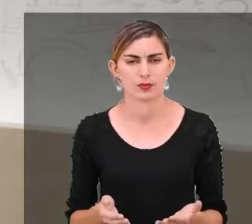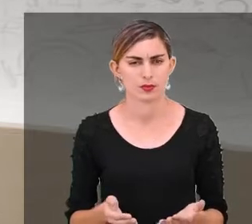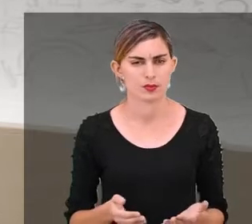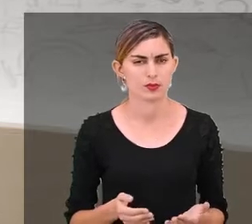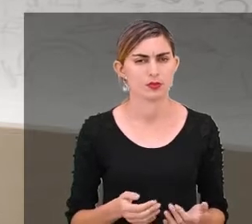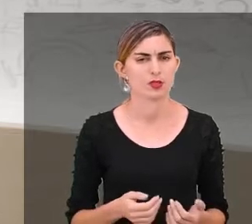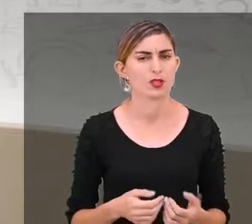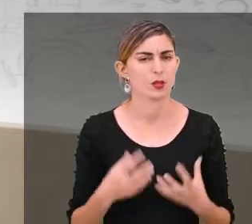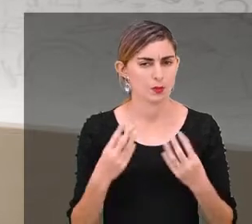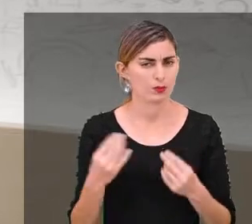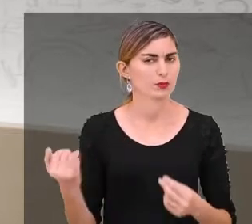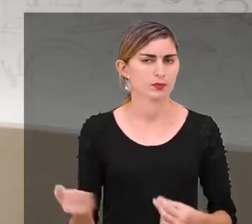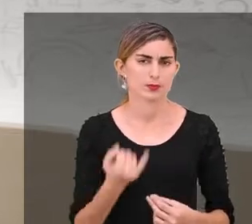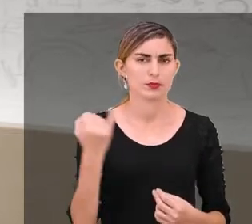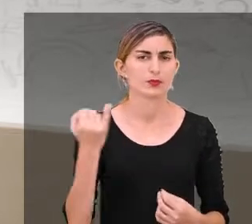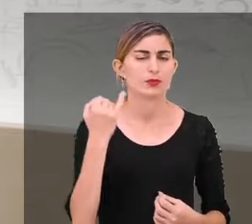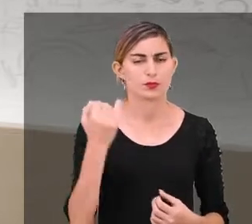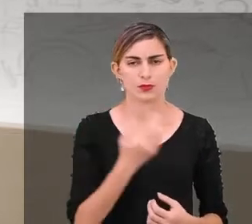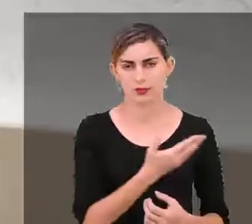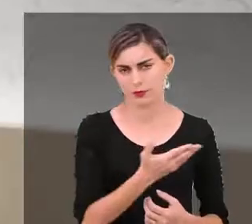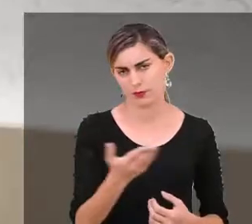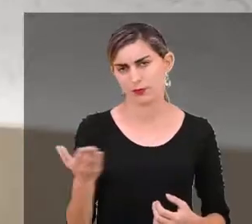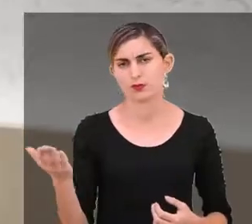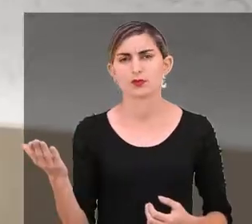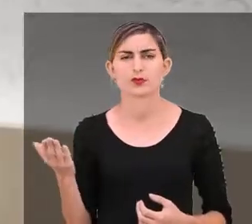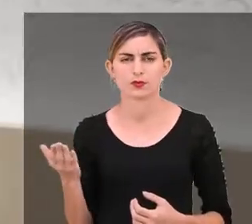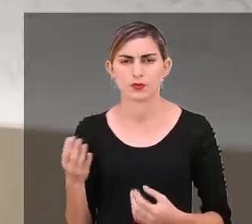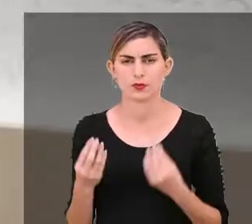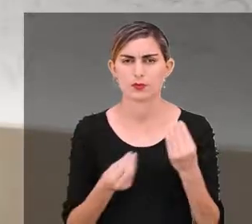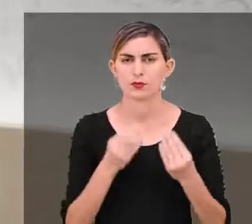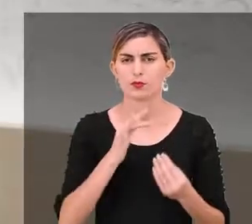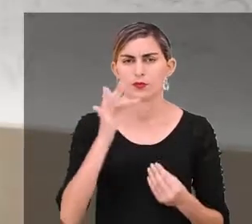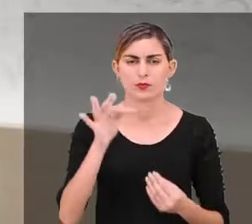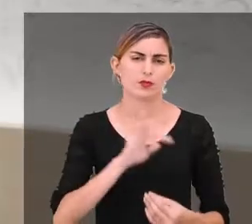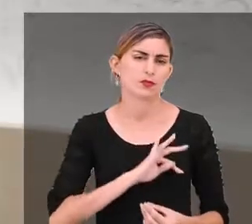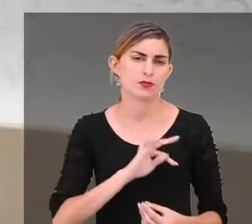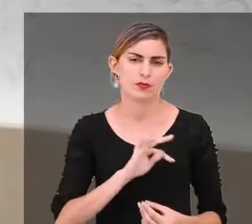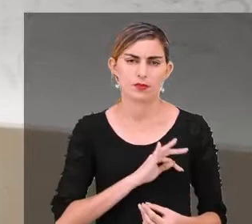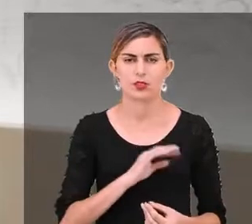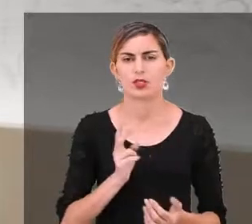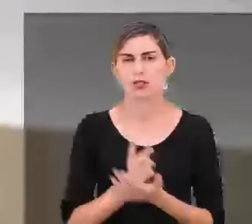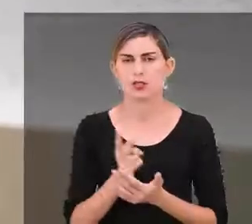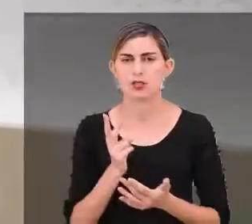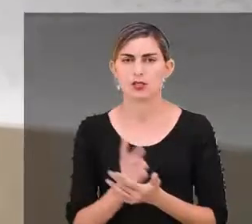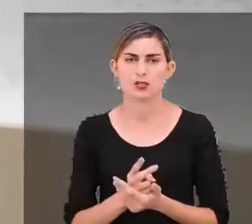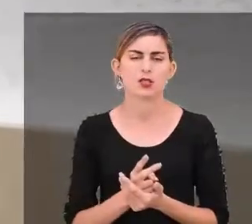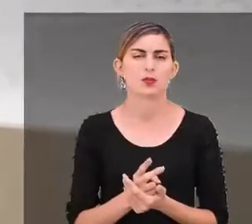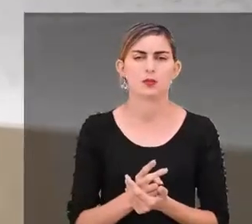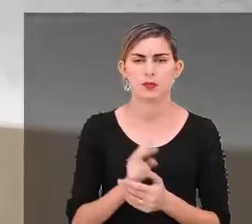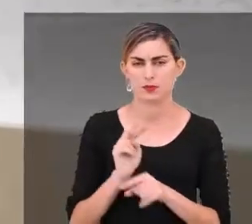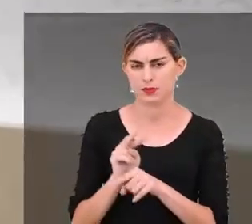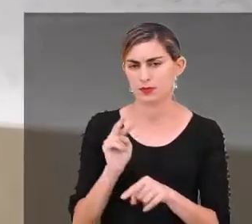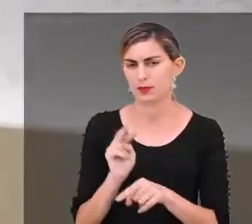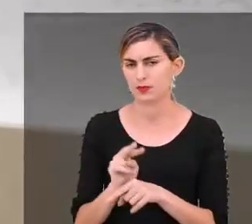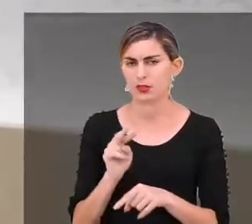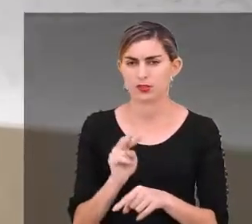Então, é muito importante você, como futuro técnico, atuar sempre com medidas